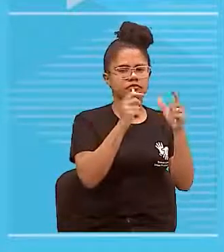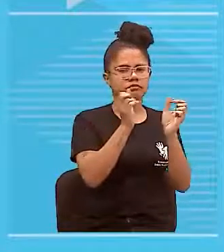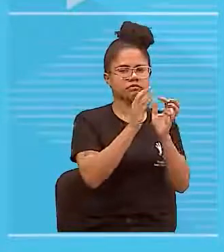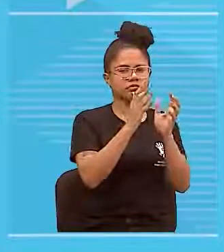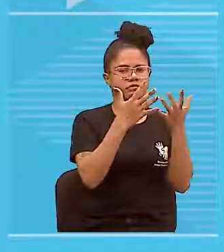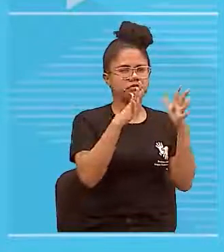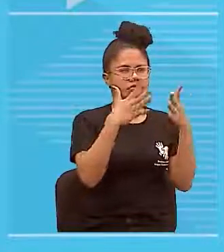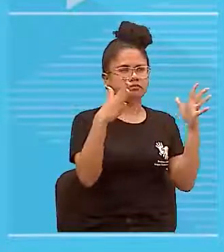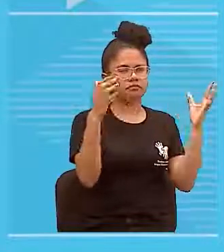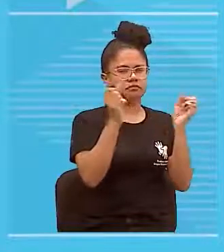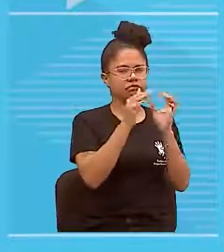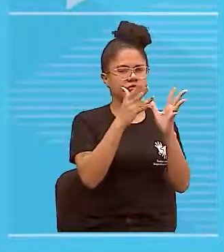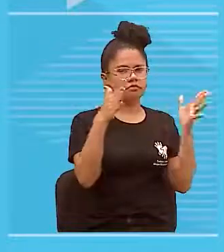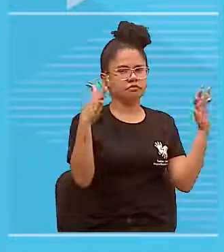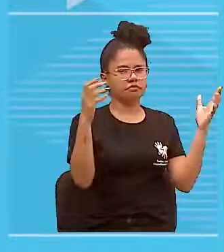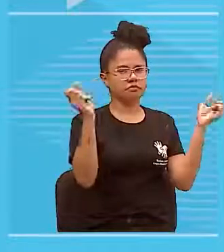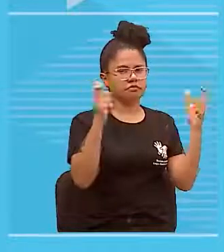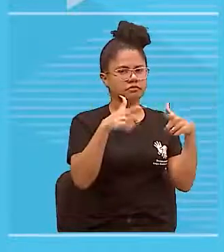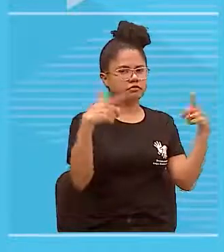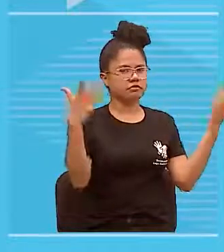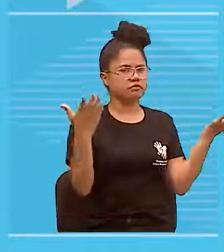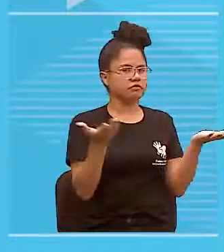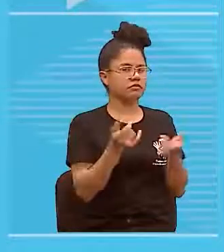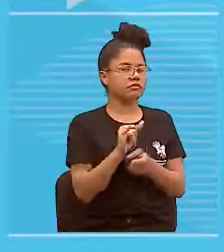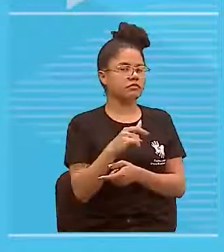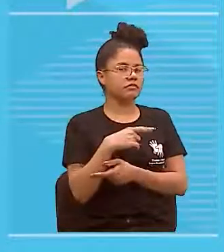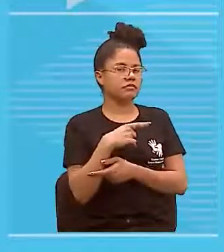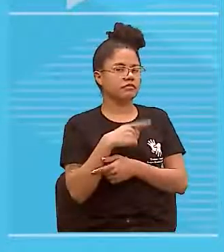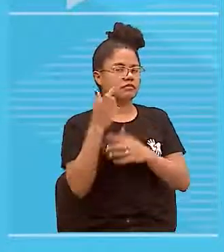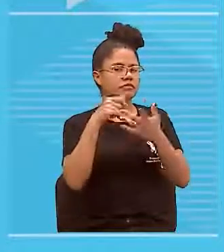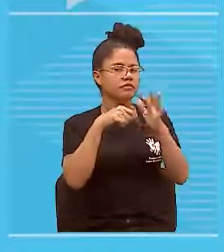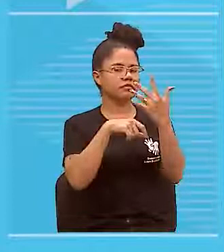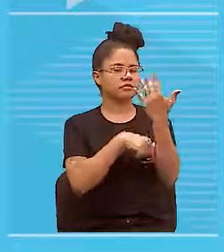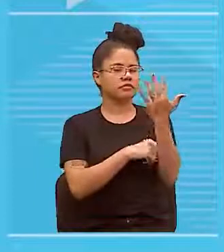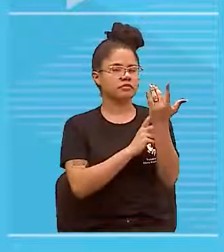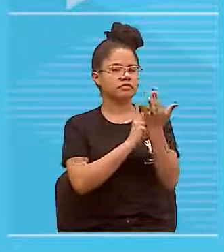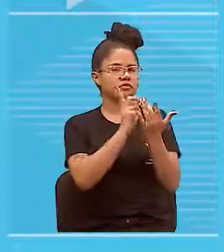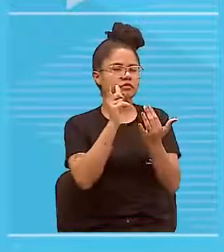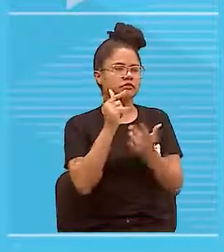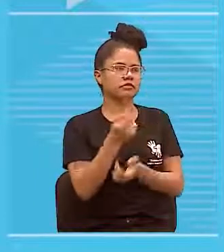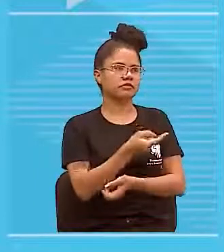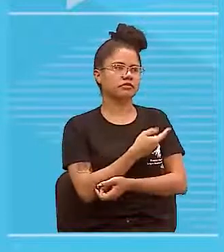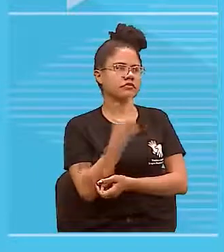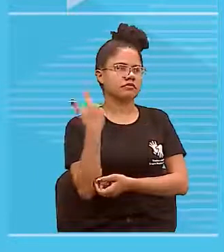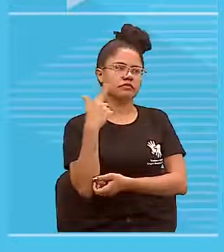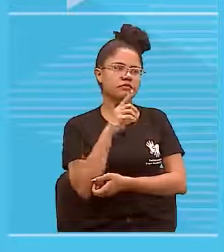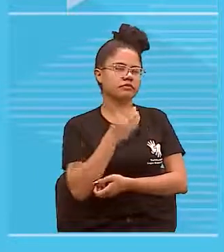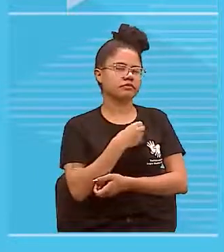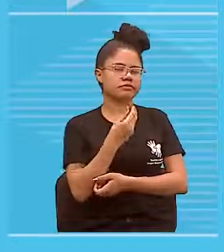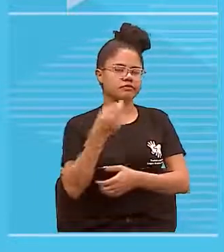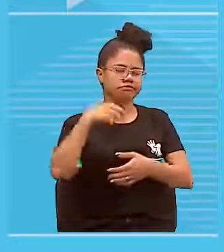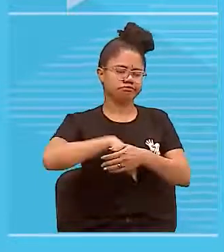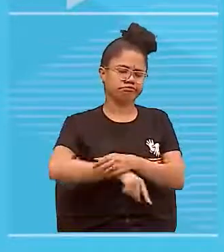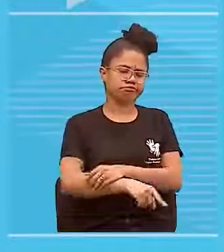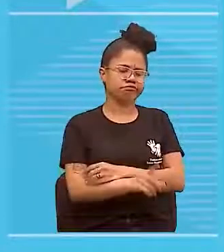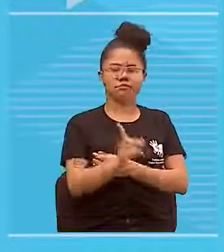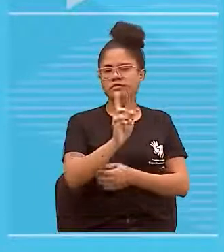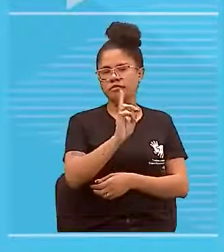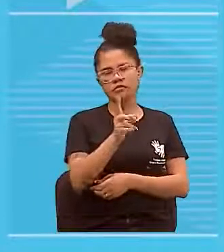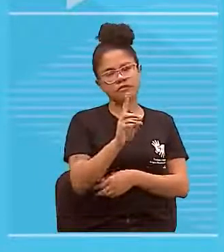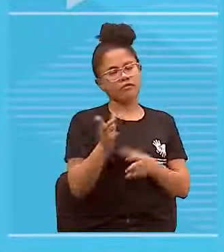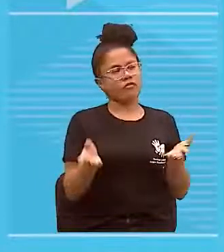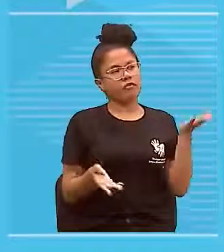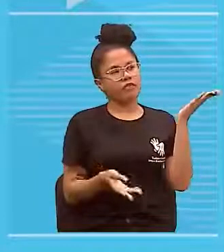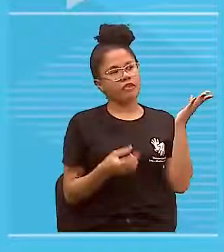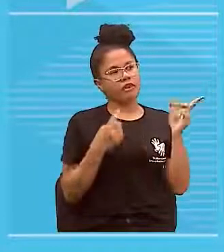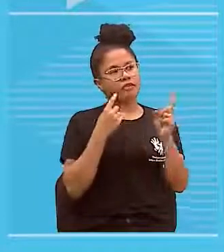mais luminosidade? Ora, se ela faz fotossíntese, ela não consegue sobreviver aqui onde não tem luz, não. Você só vai